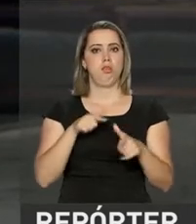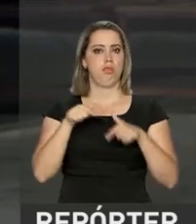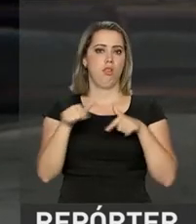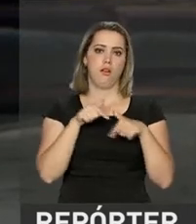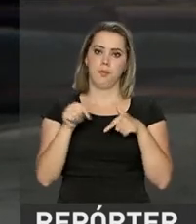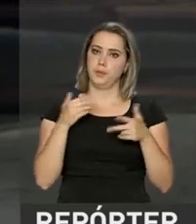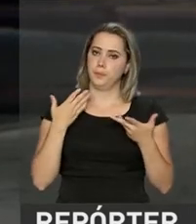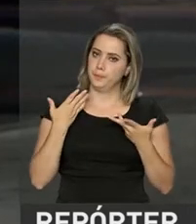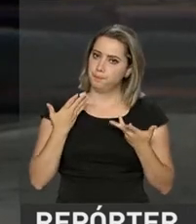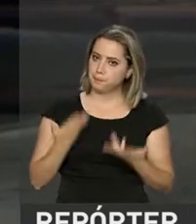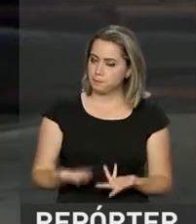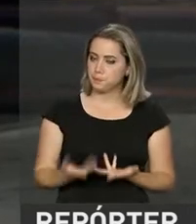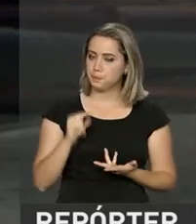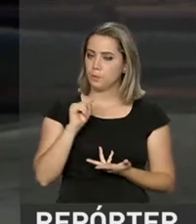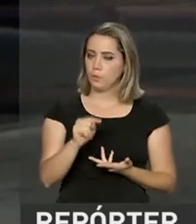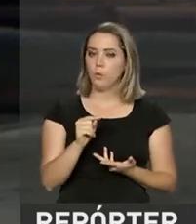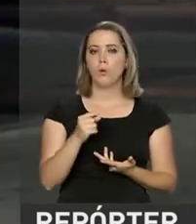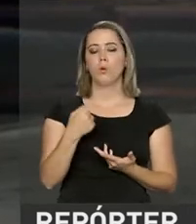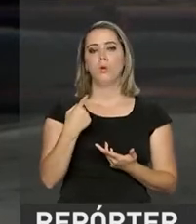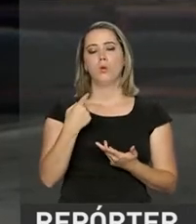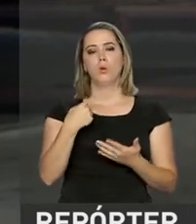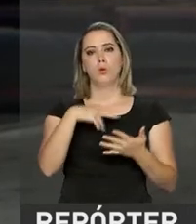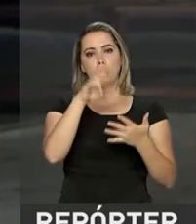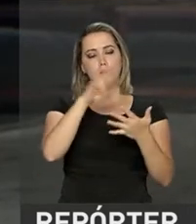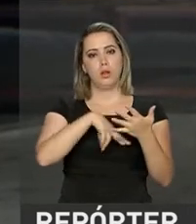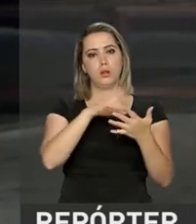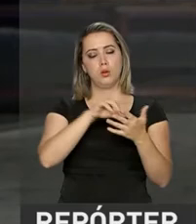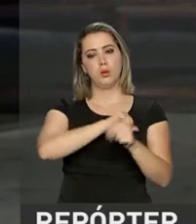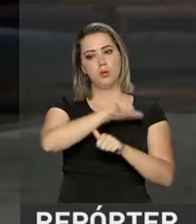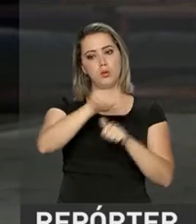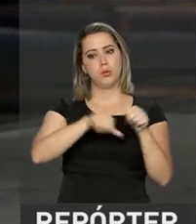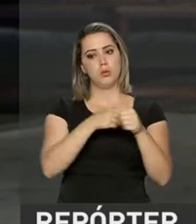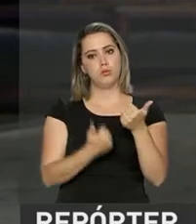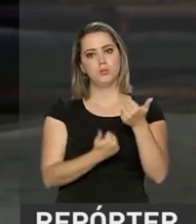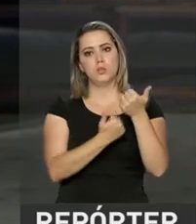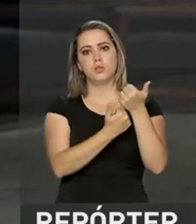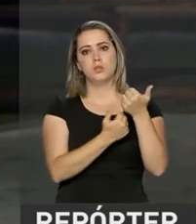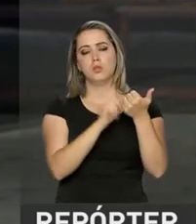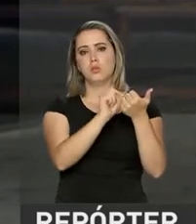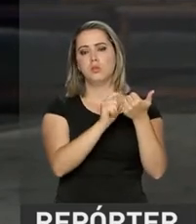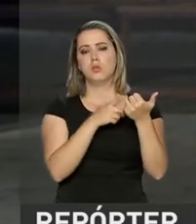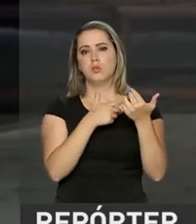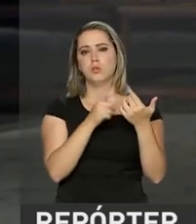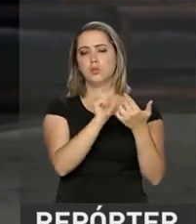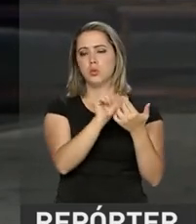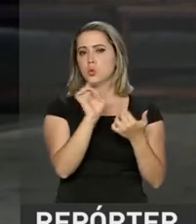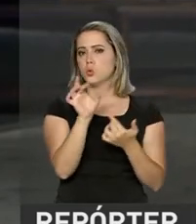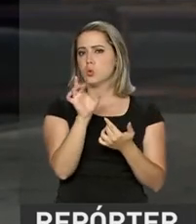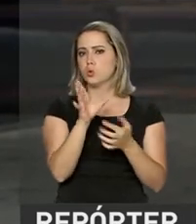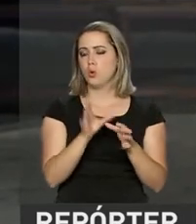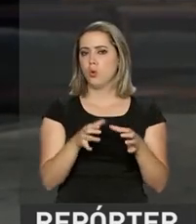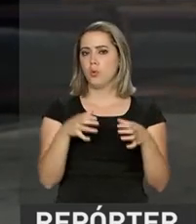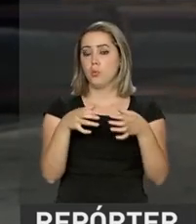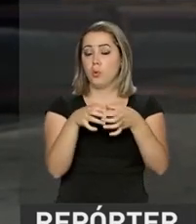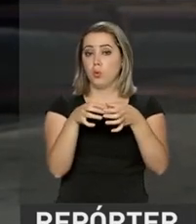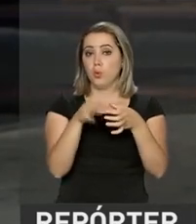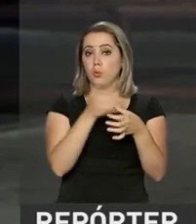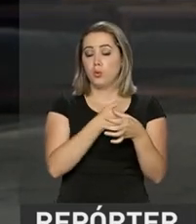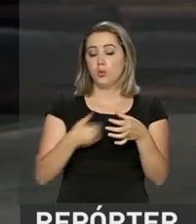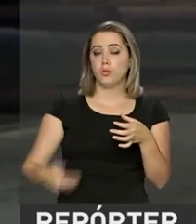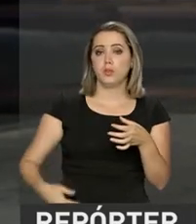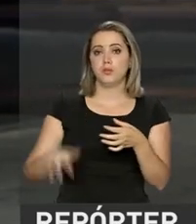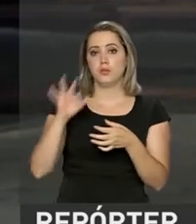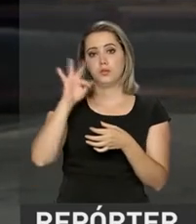o relatório do deputado arthur maia transferia essa responsabilidade apenas para a justiça federal